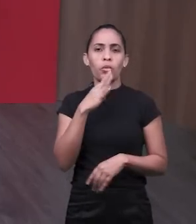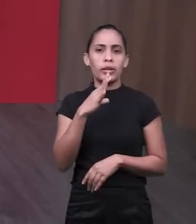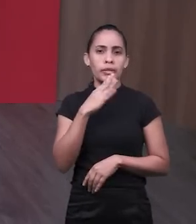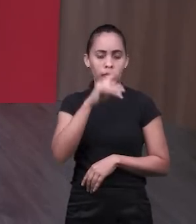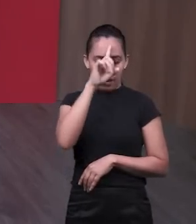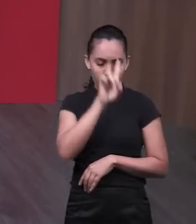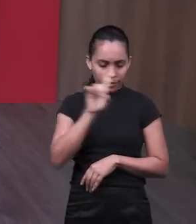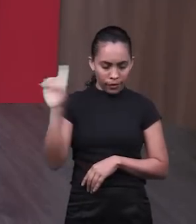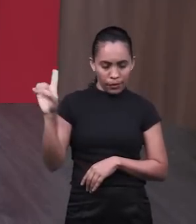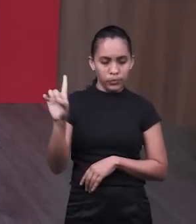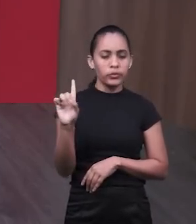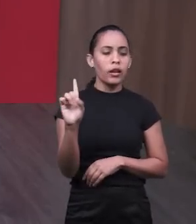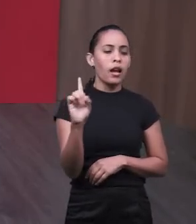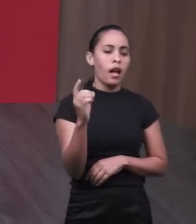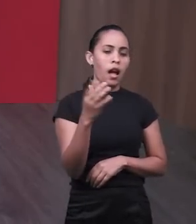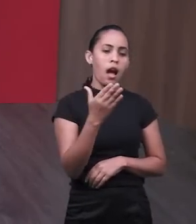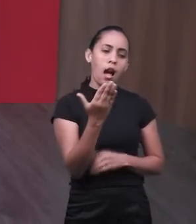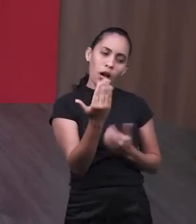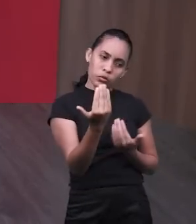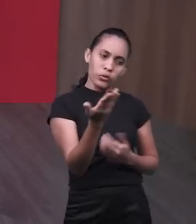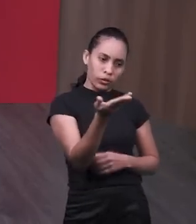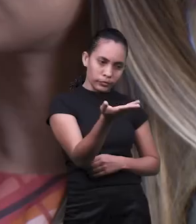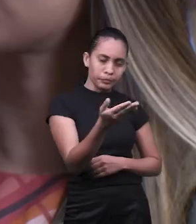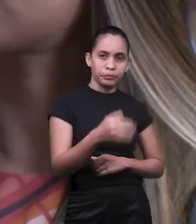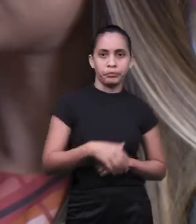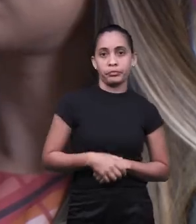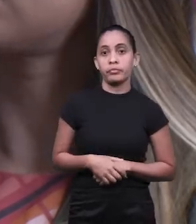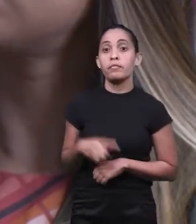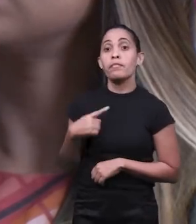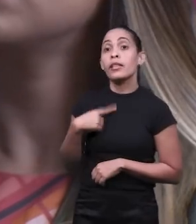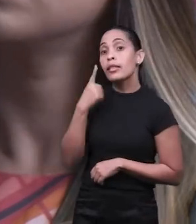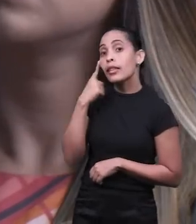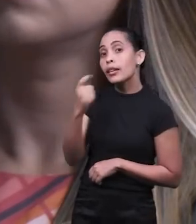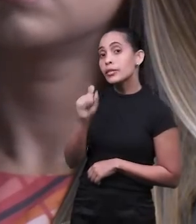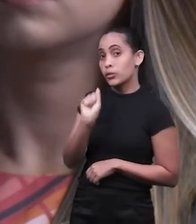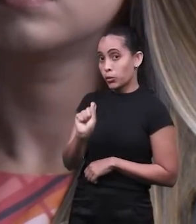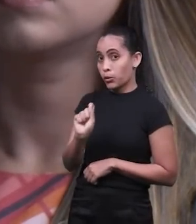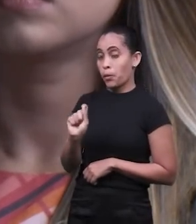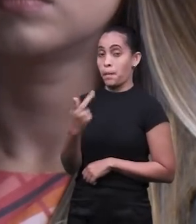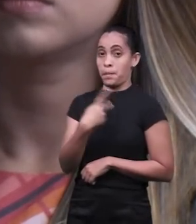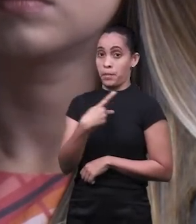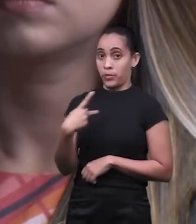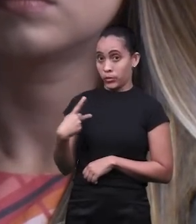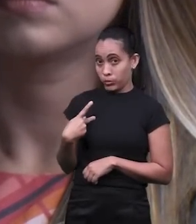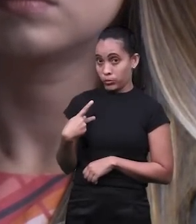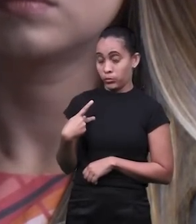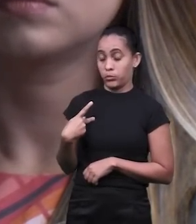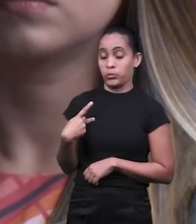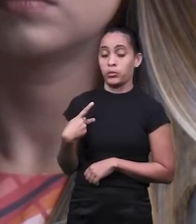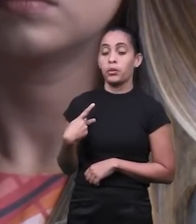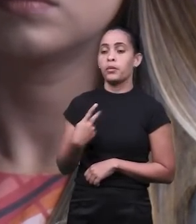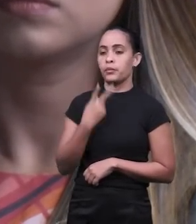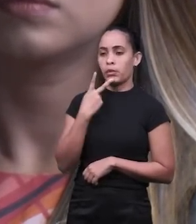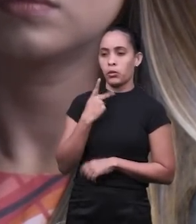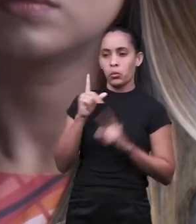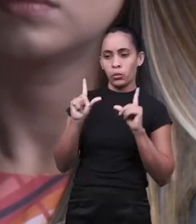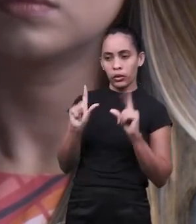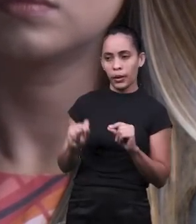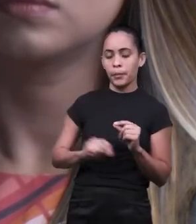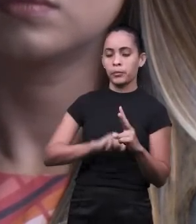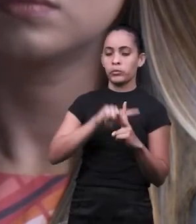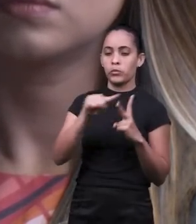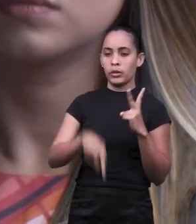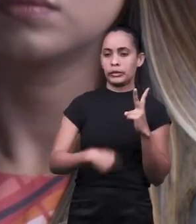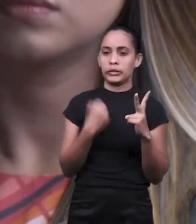Deus. Até passar a palavra ao jovem Wallace. Interessante que algo que o pastor Marcelo falou foi sobre